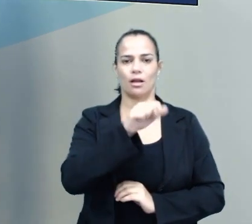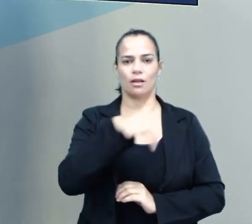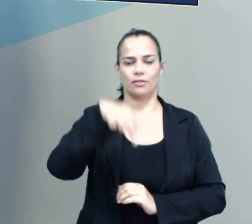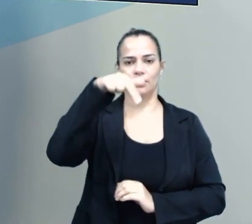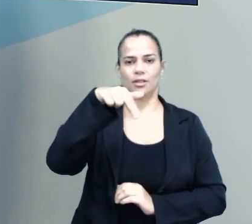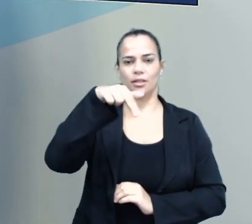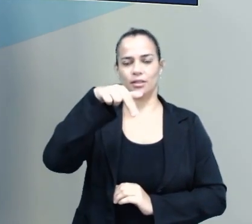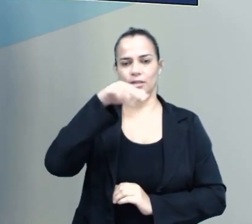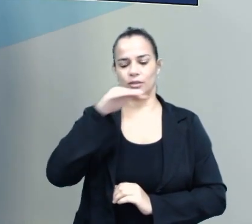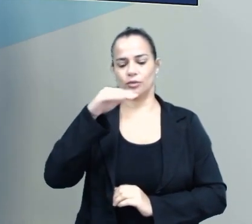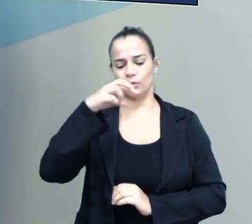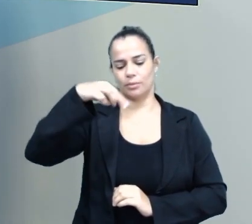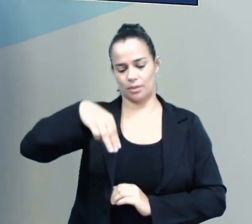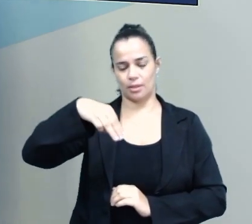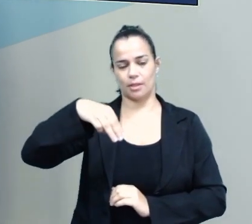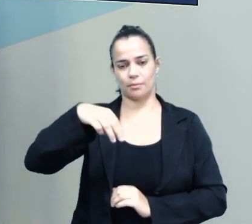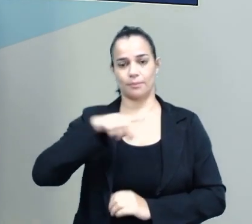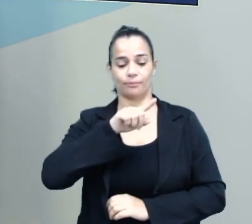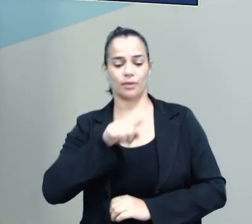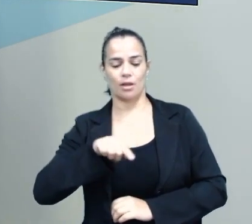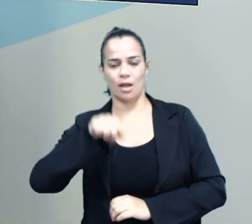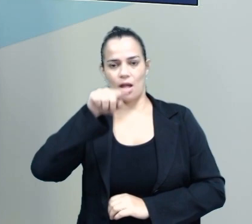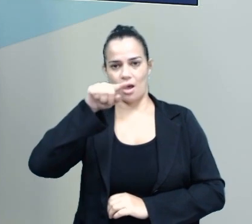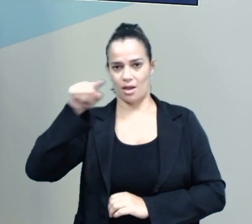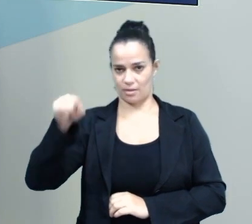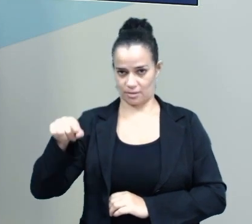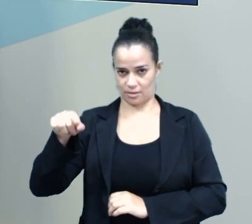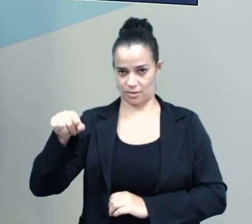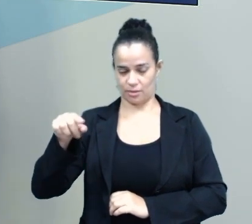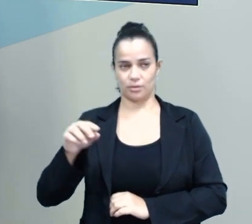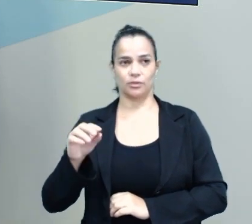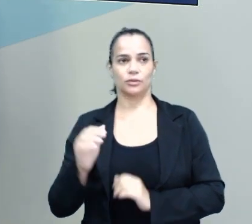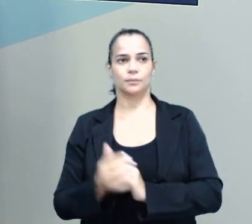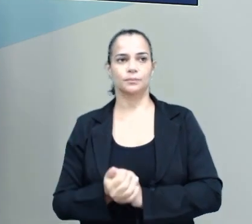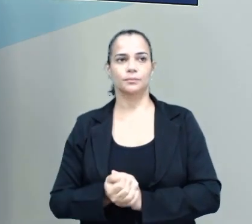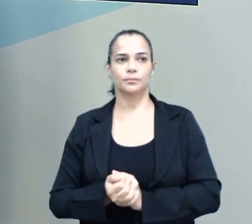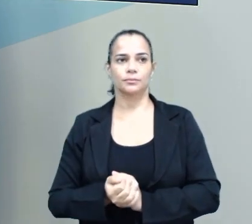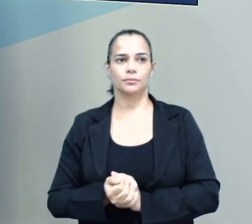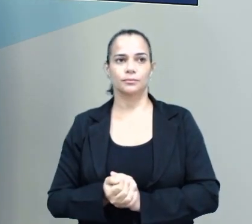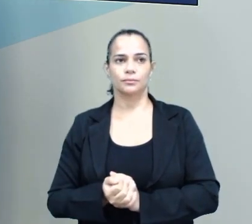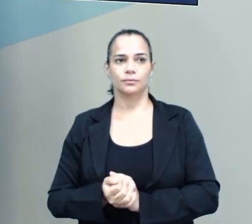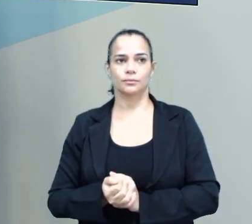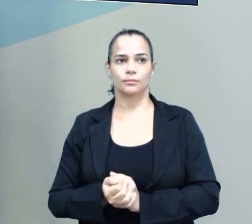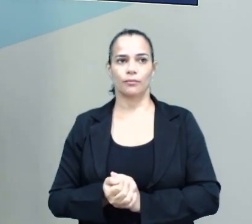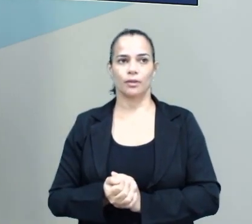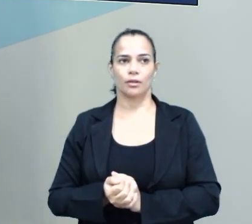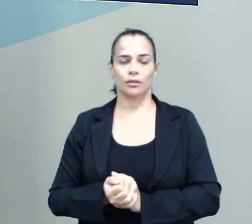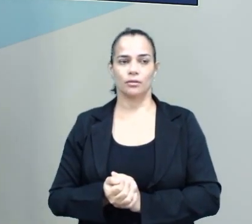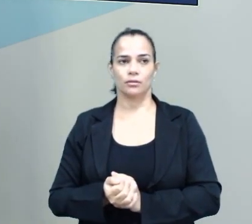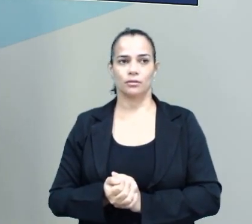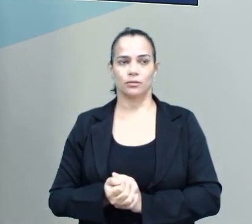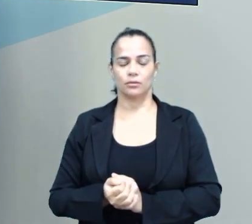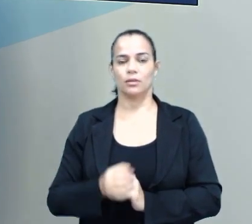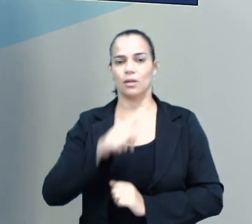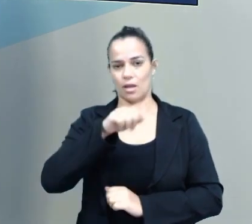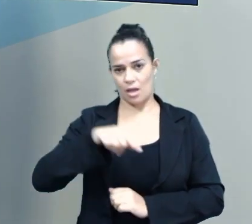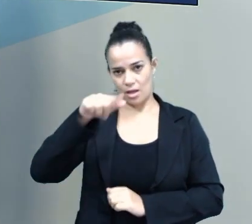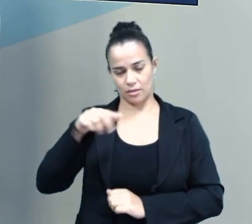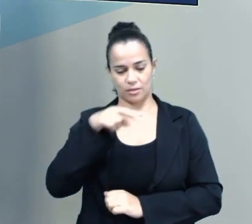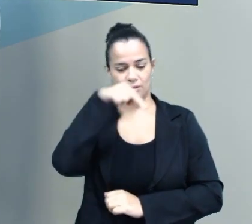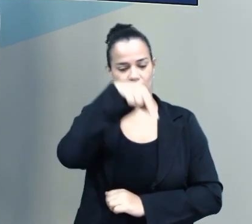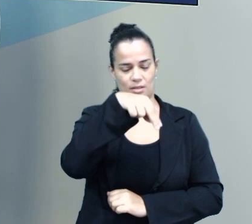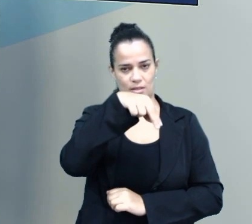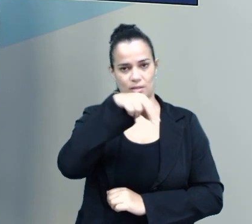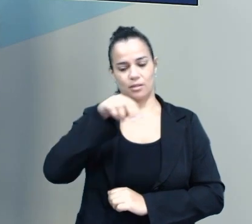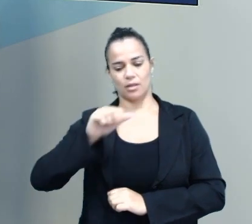coloco aqui, ó, raiz, onde o denominador da fração da minha potência vira o índice e o meu expoente, ele fica